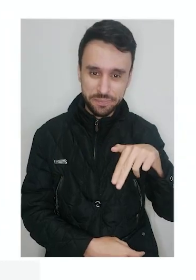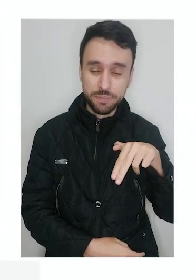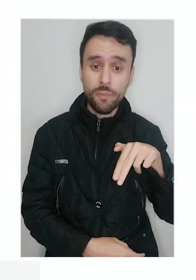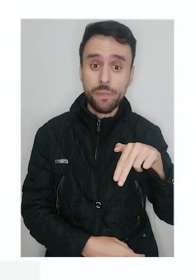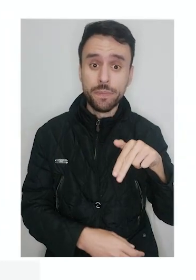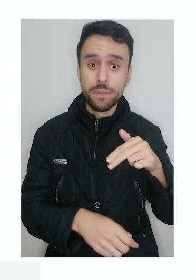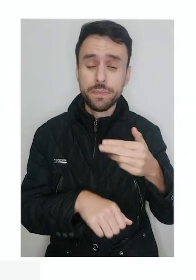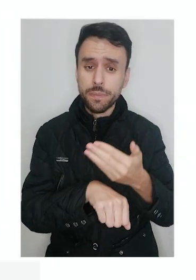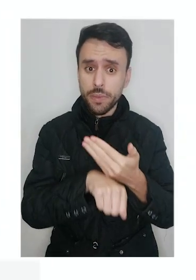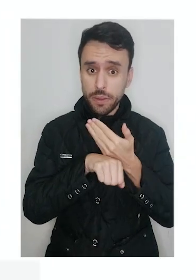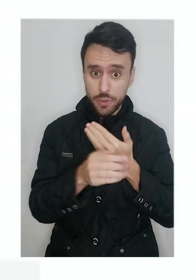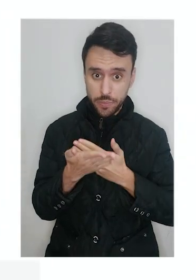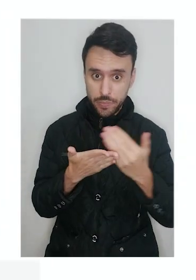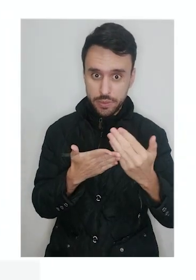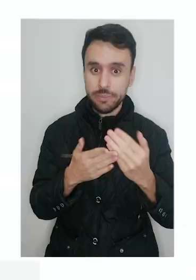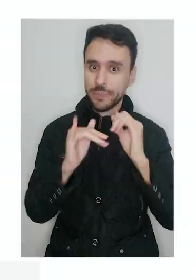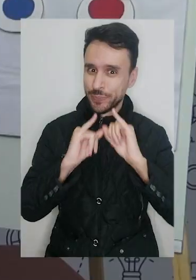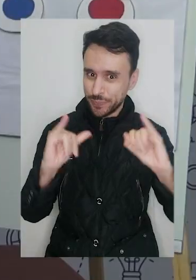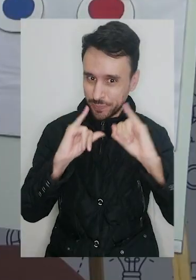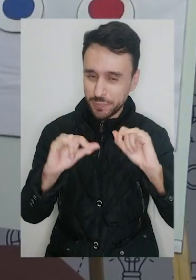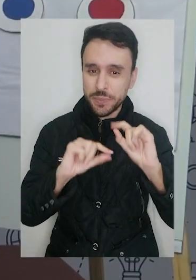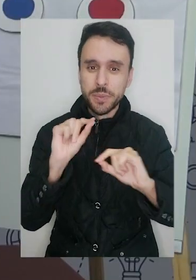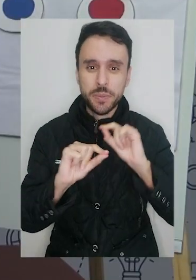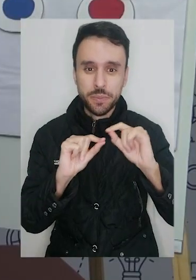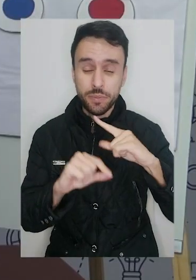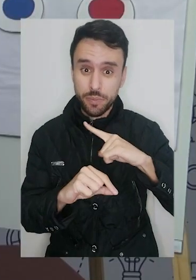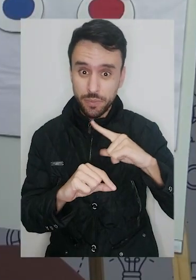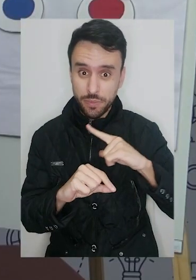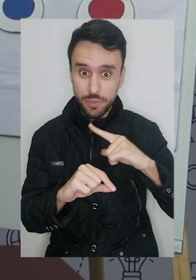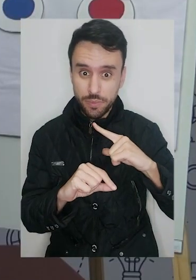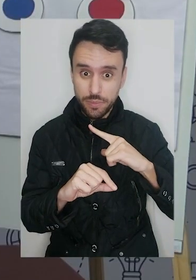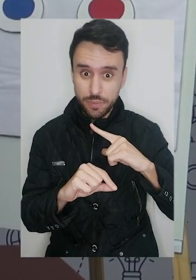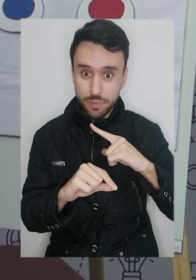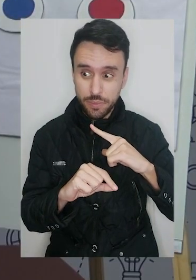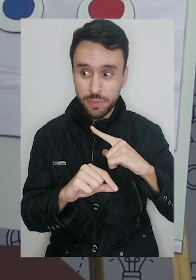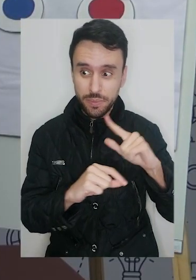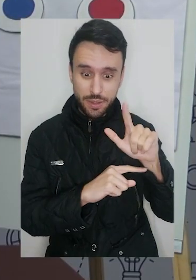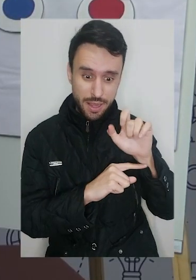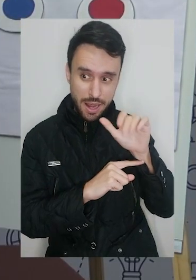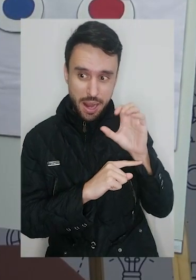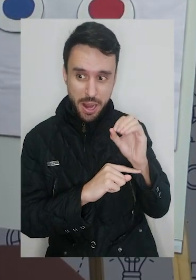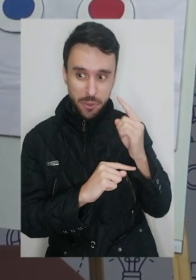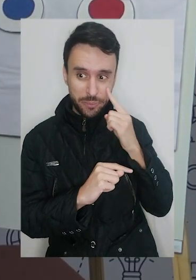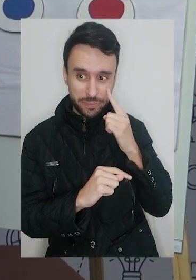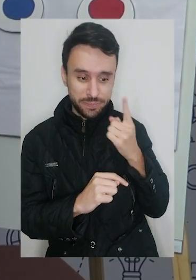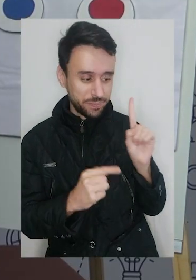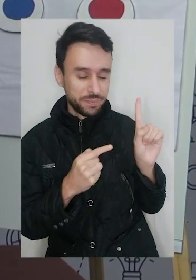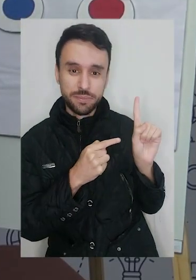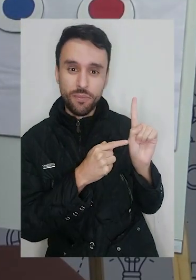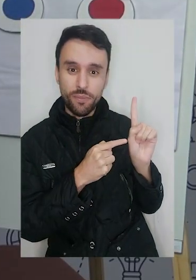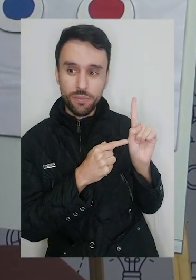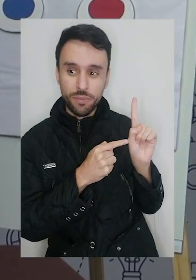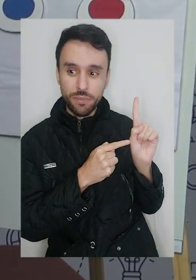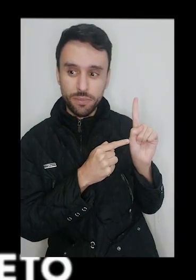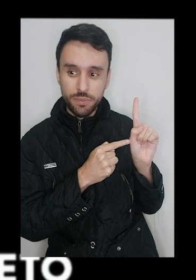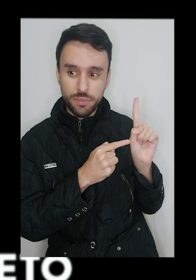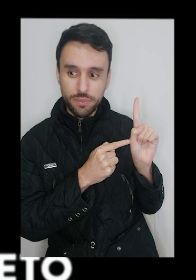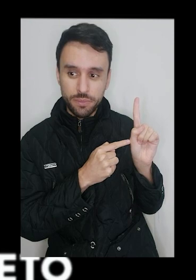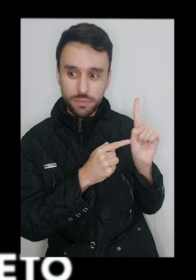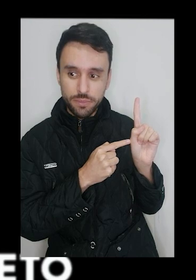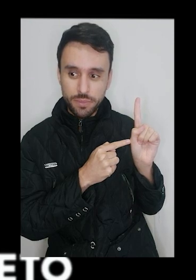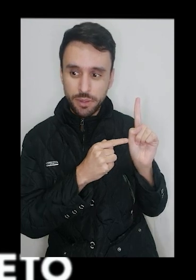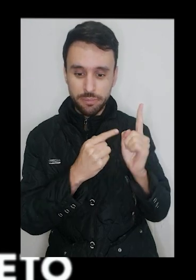da gente iniciar, vamos para o nosso recadinho. E hoje vai ser no recado do Léo. Vamos ver que recado é esse?